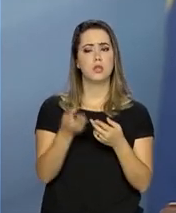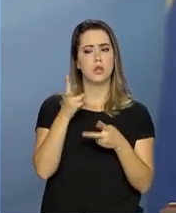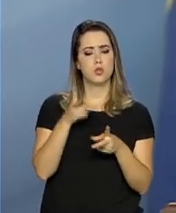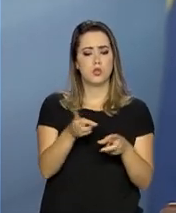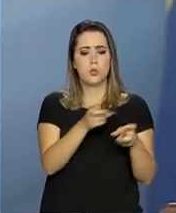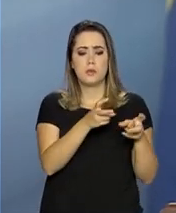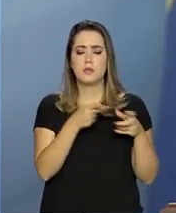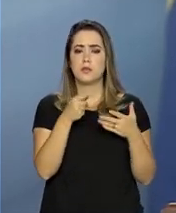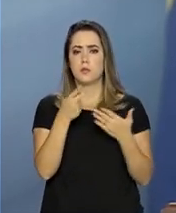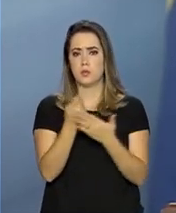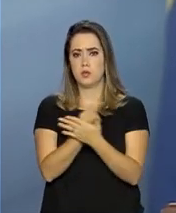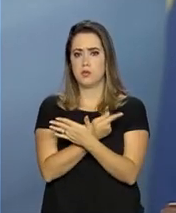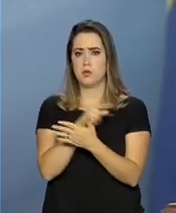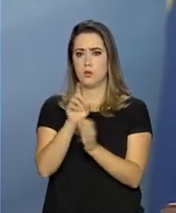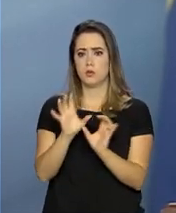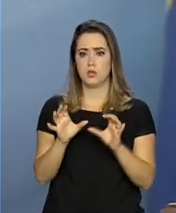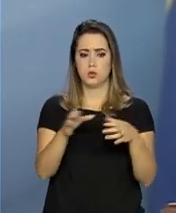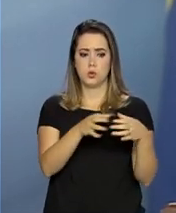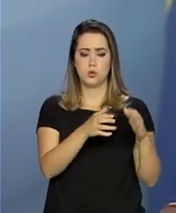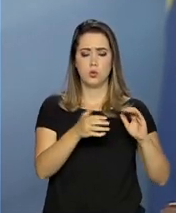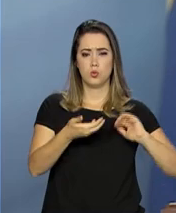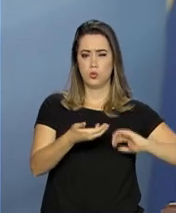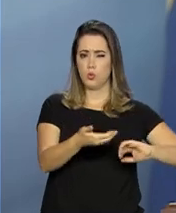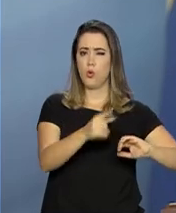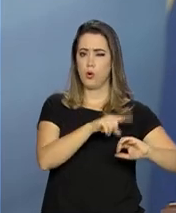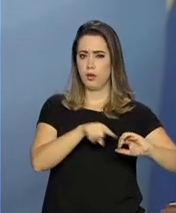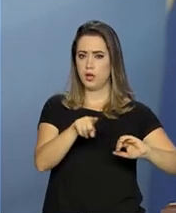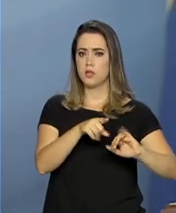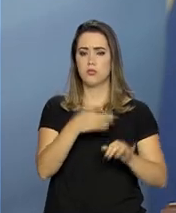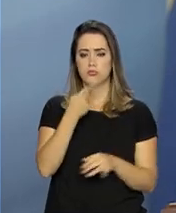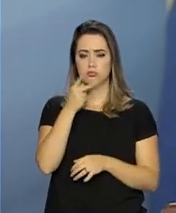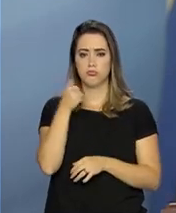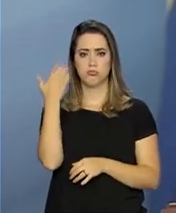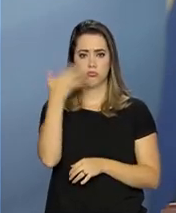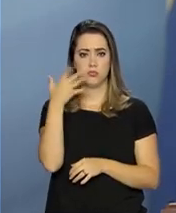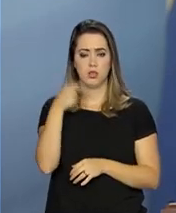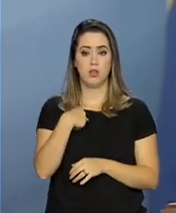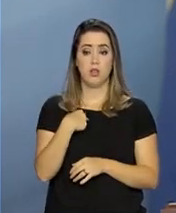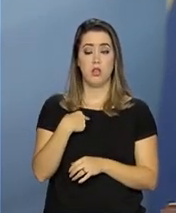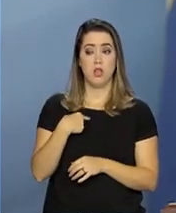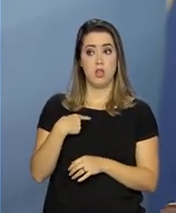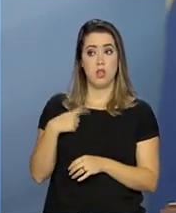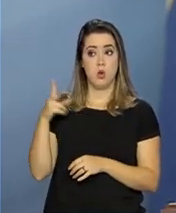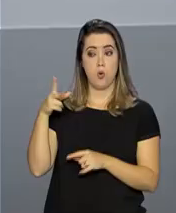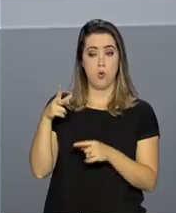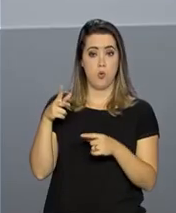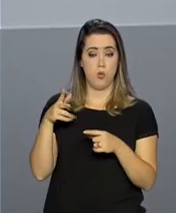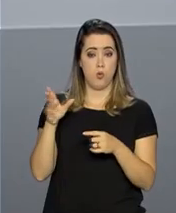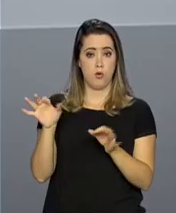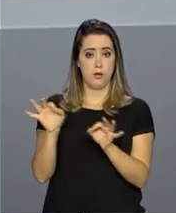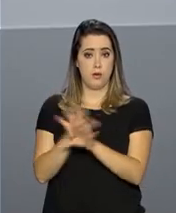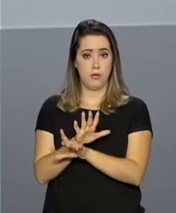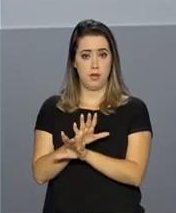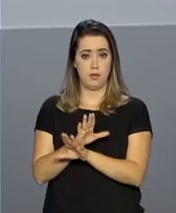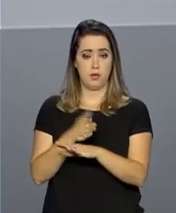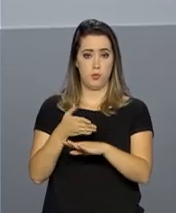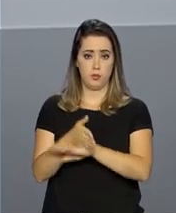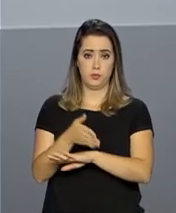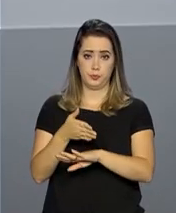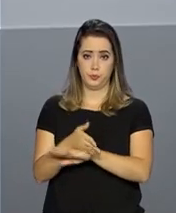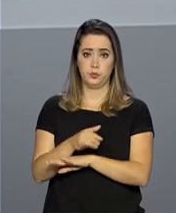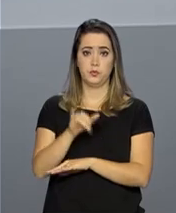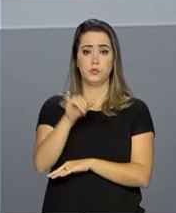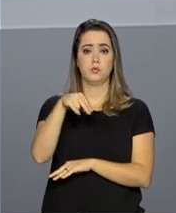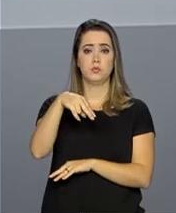avaliação das casas legislativas, eu farei cessar a intervenção. O Ministério